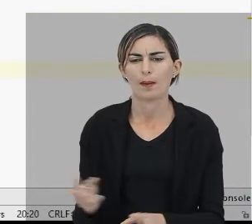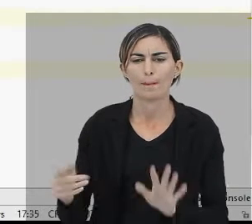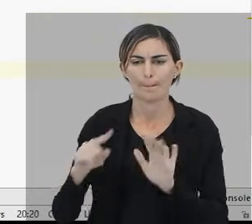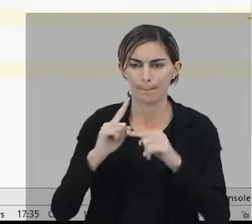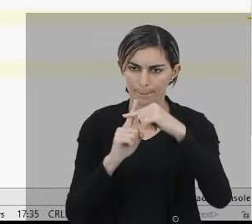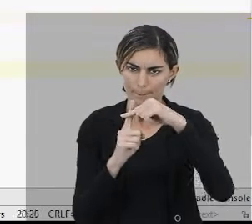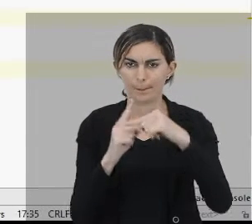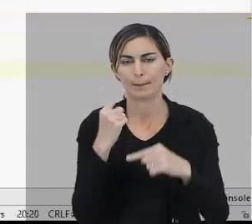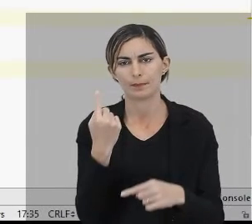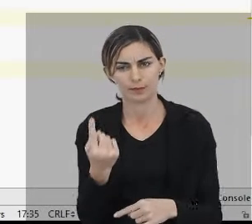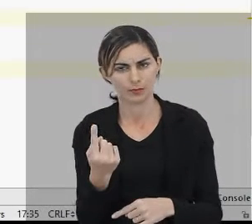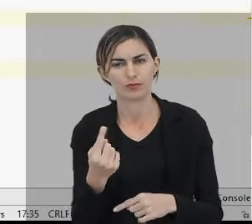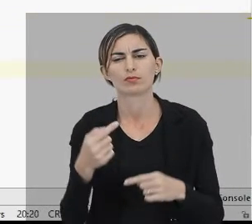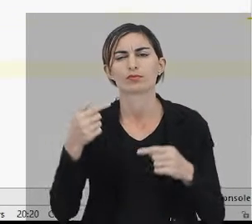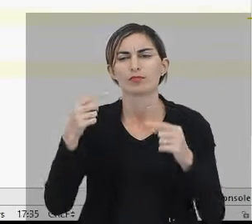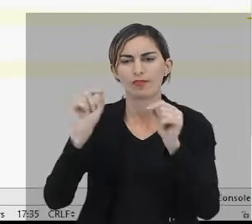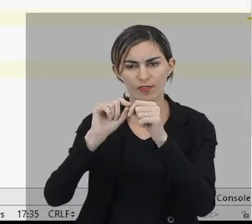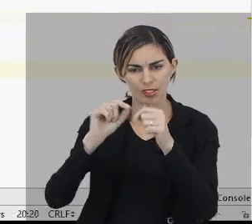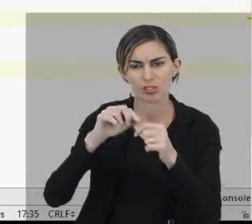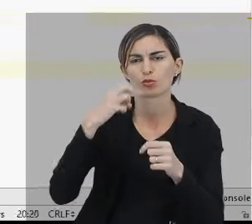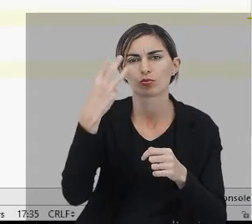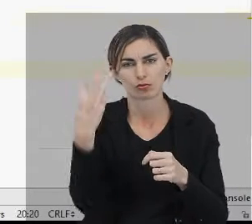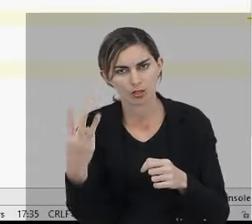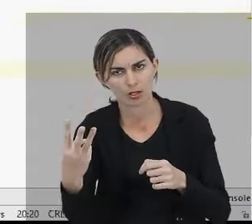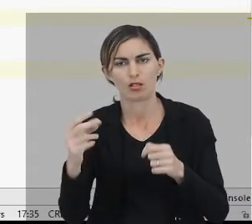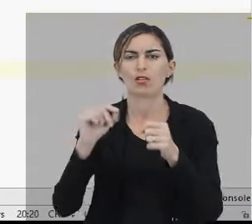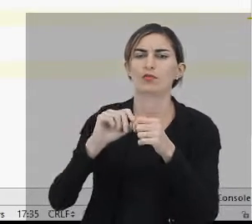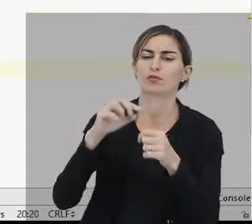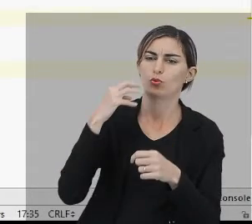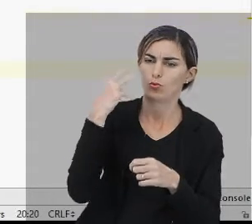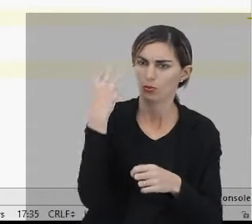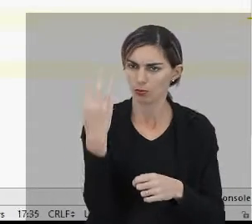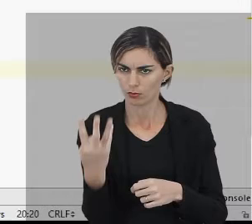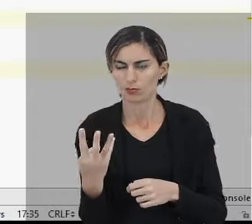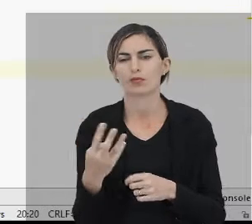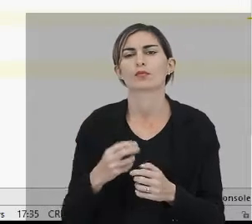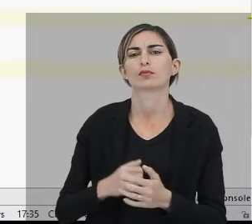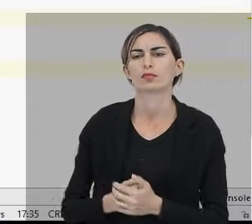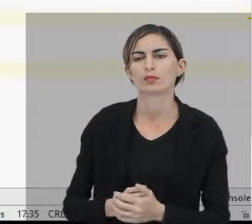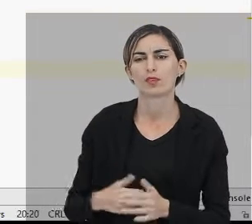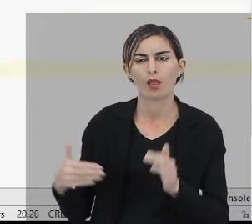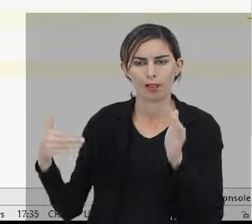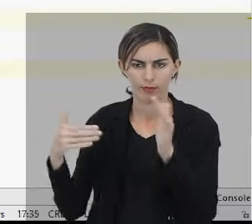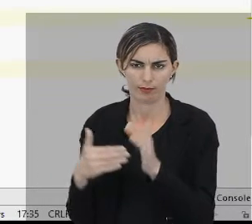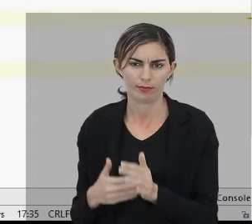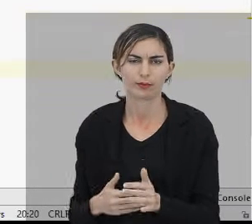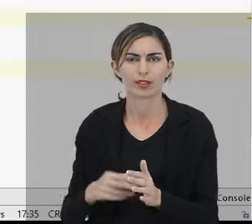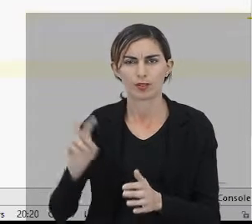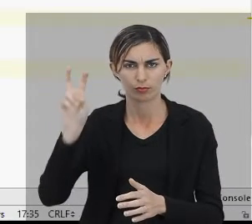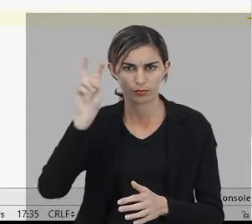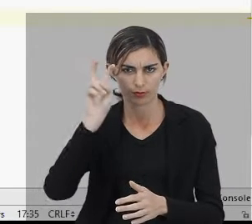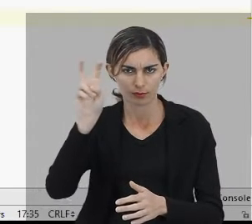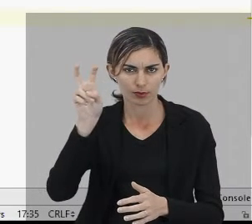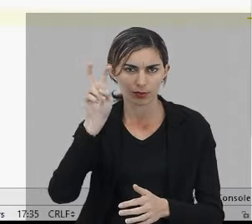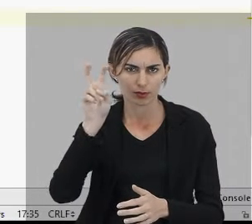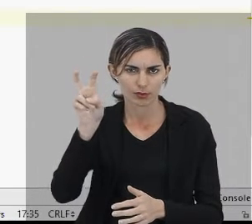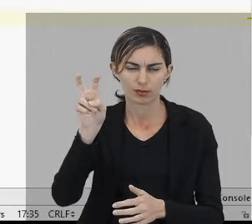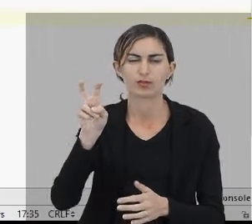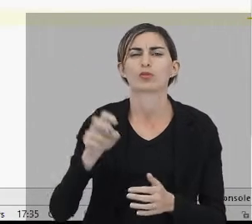adiciona mais 1. Vai fazer isso com 3, com 4, e aí vai chegar e adicionar o